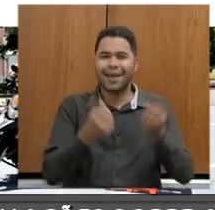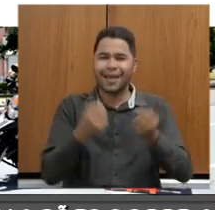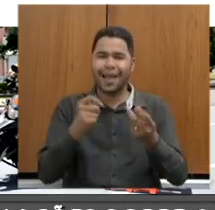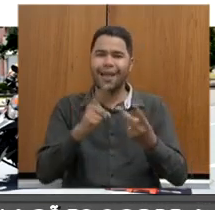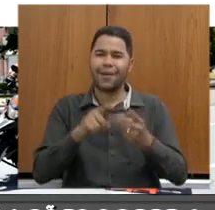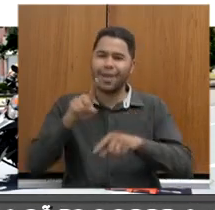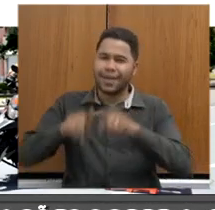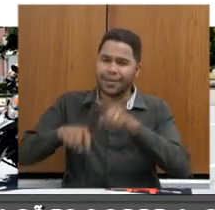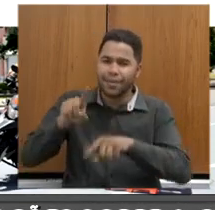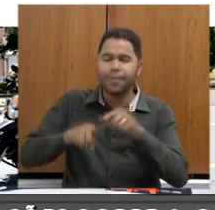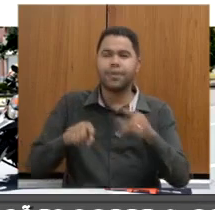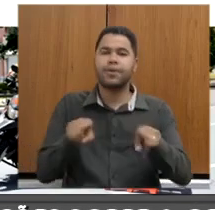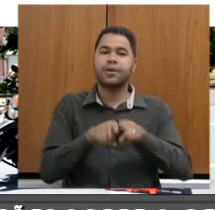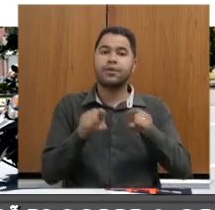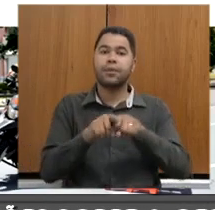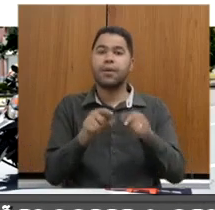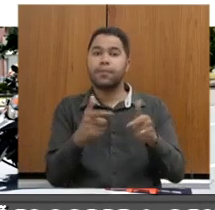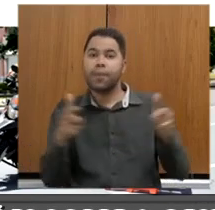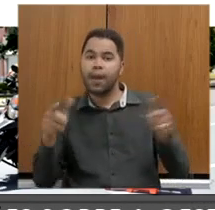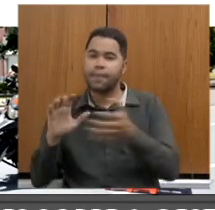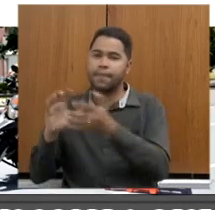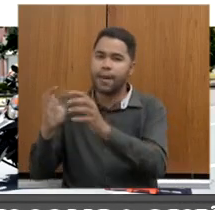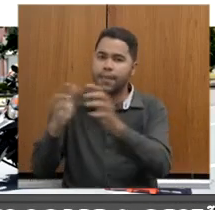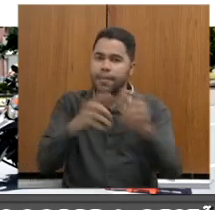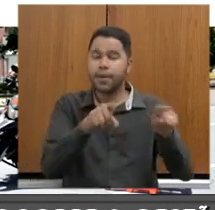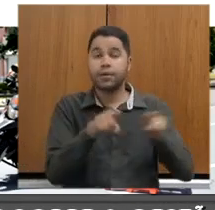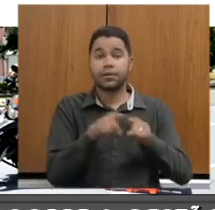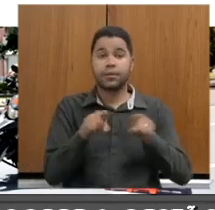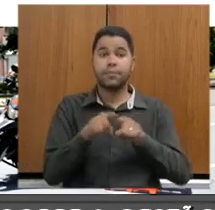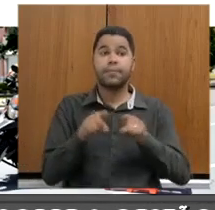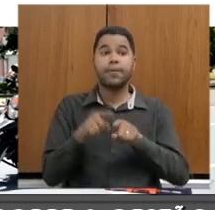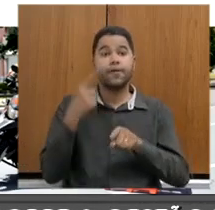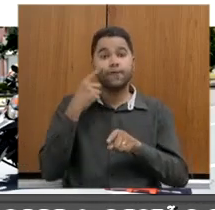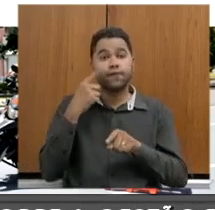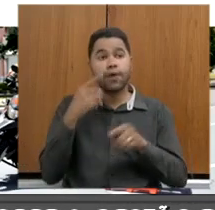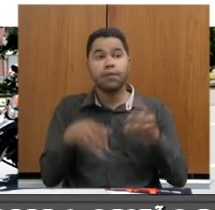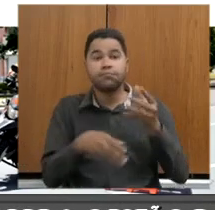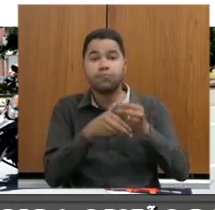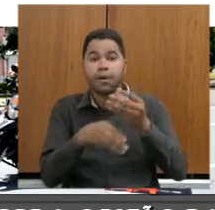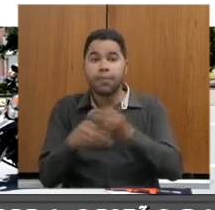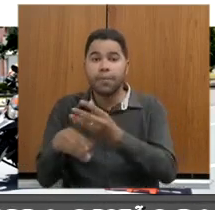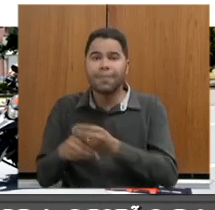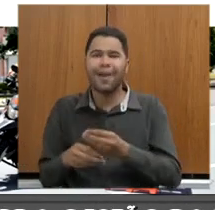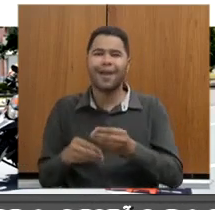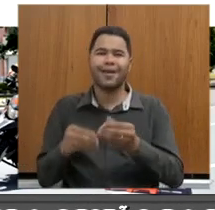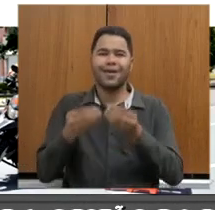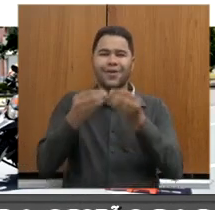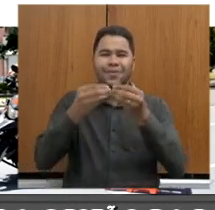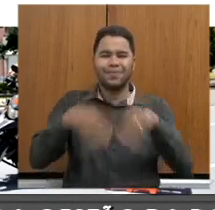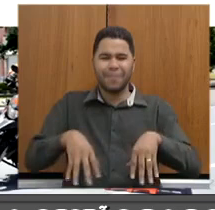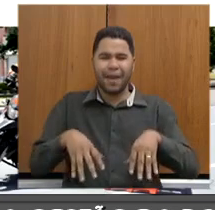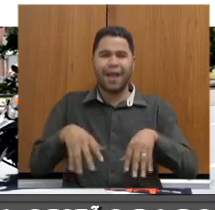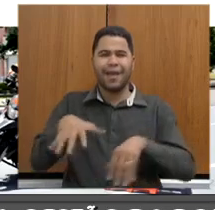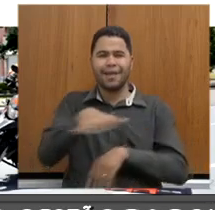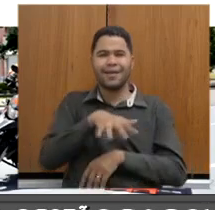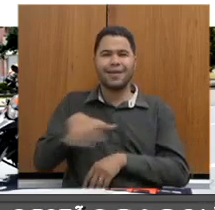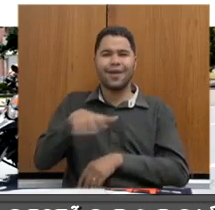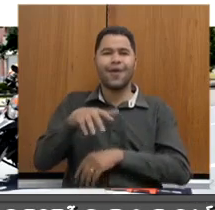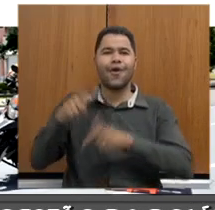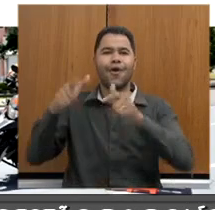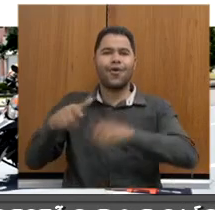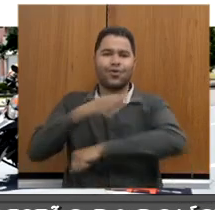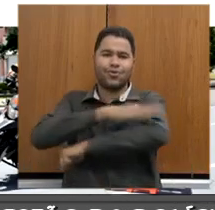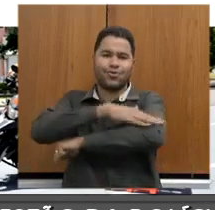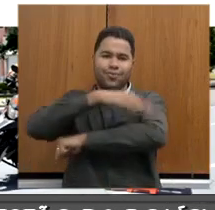da Ampliação e reforma das frações e da medida compensatória decorrente do desastre socioambiental em